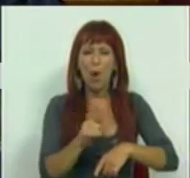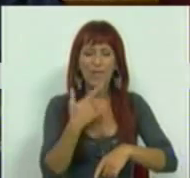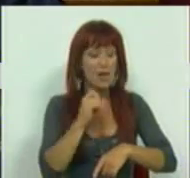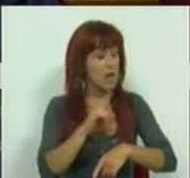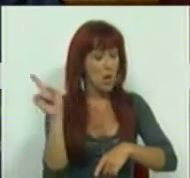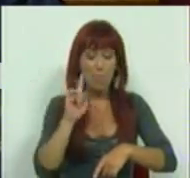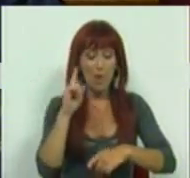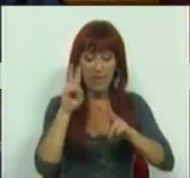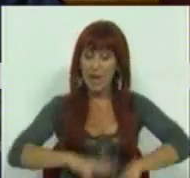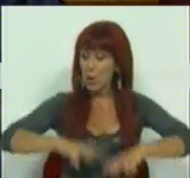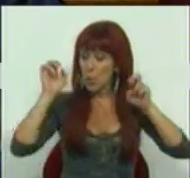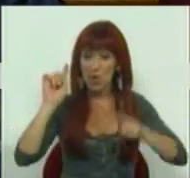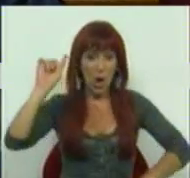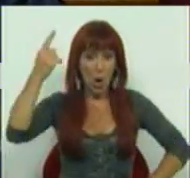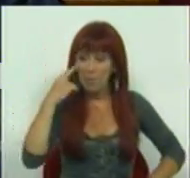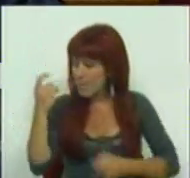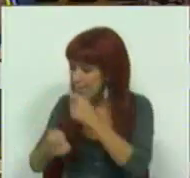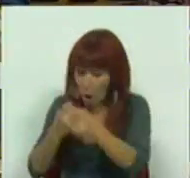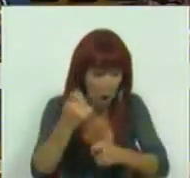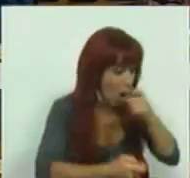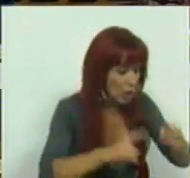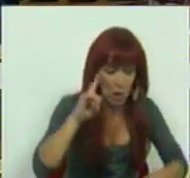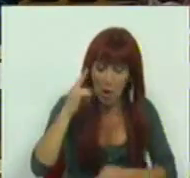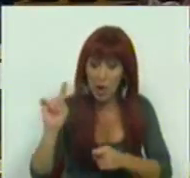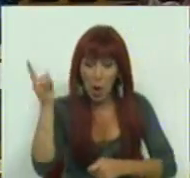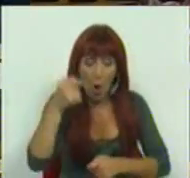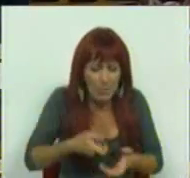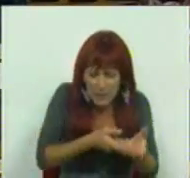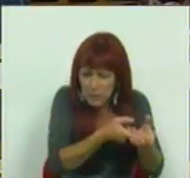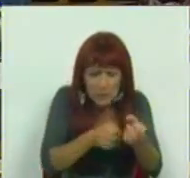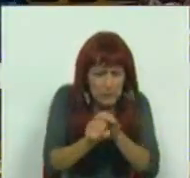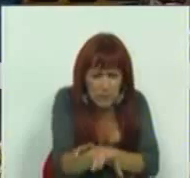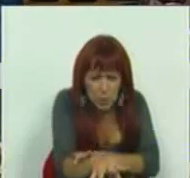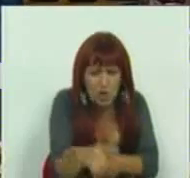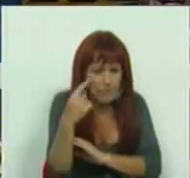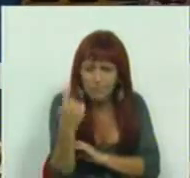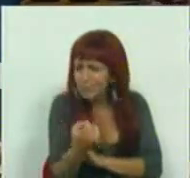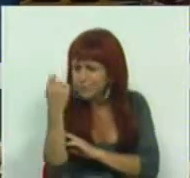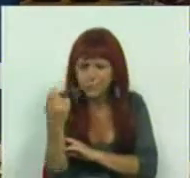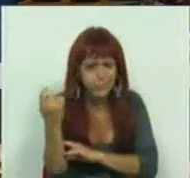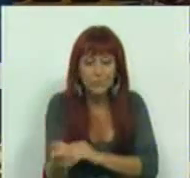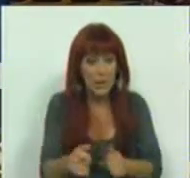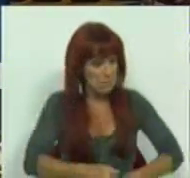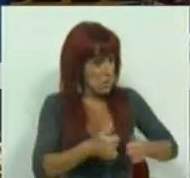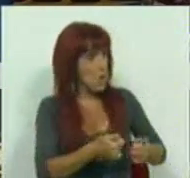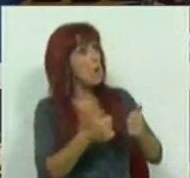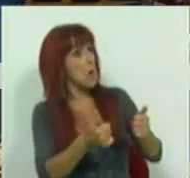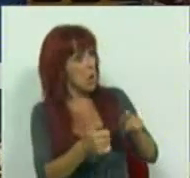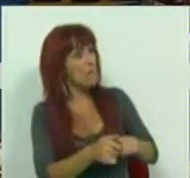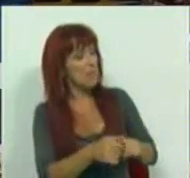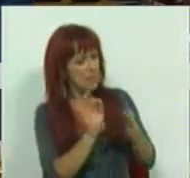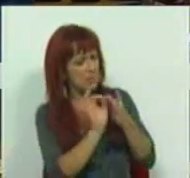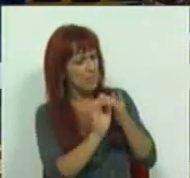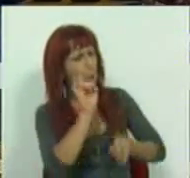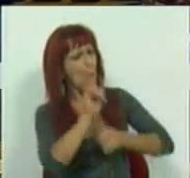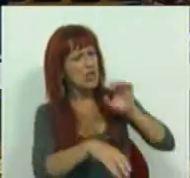se poderia encontrar, mesmo que procurássemos, mesmo com uma lanterna, não encontraríamos melhor forma de